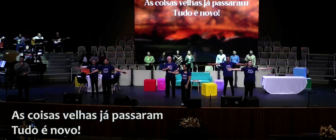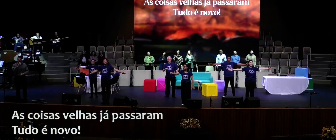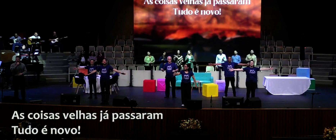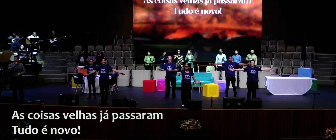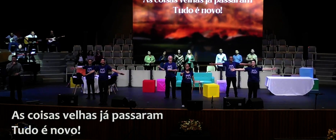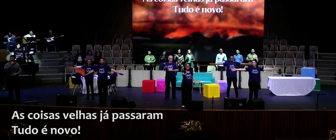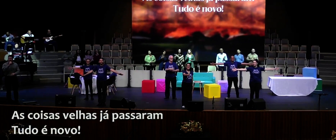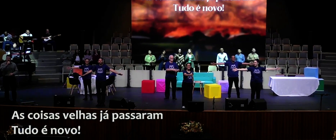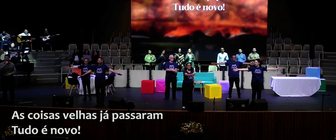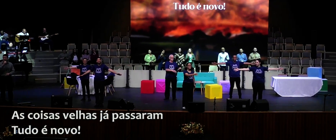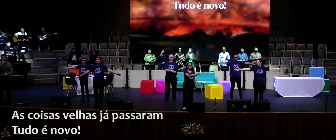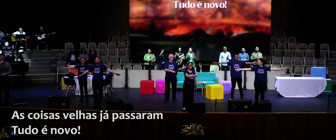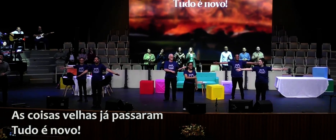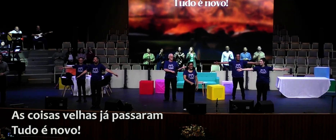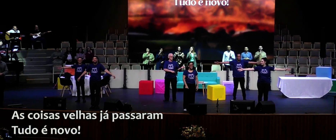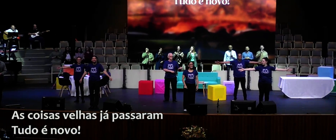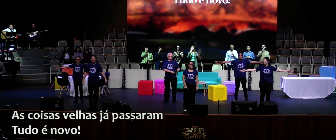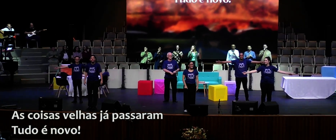novo.